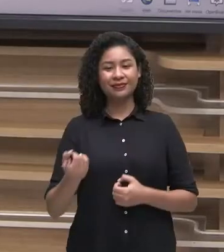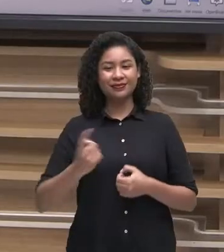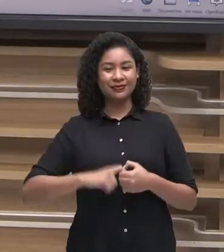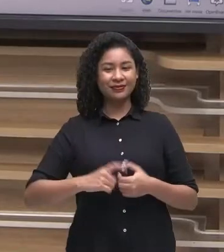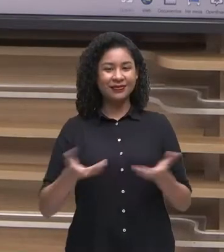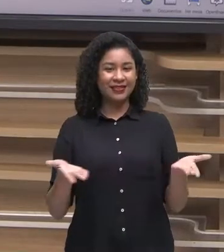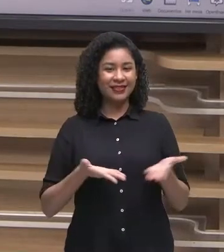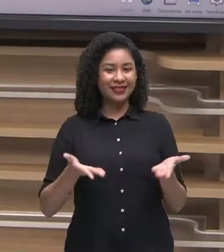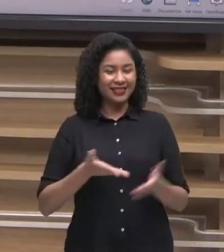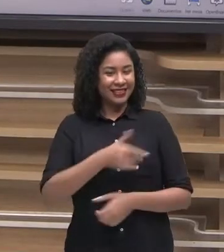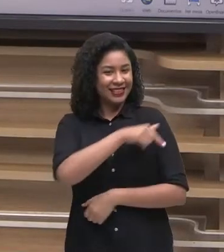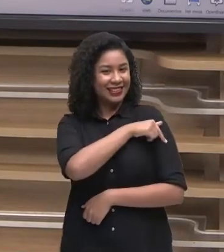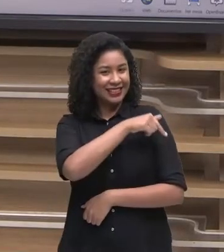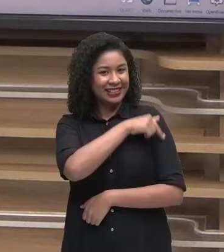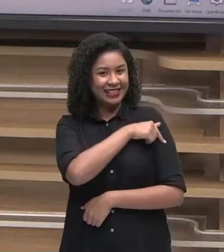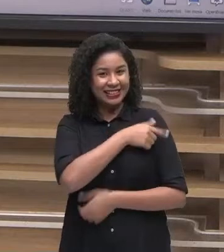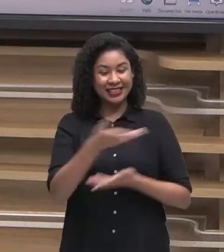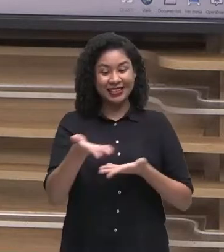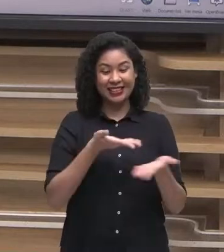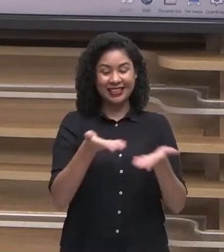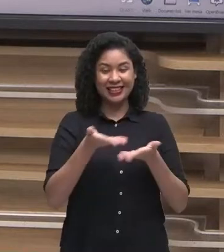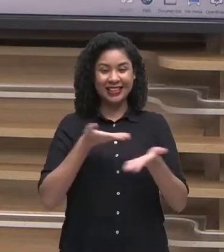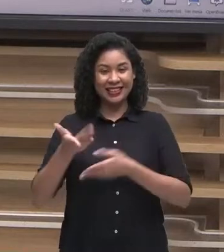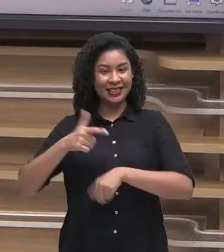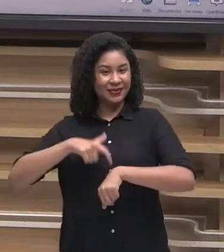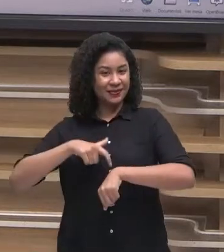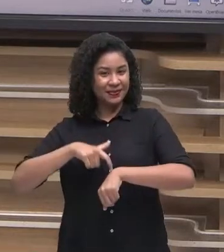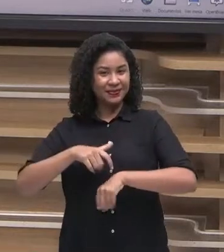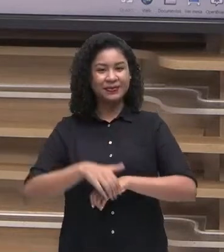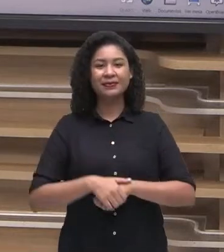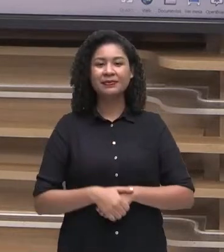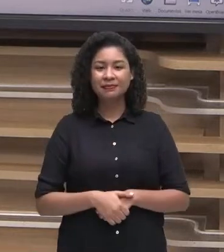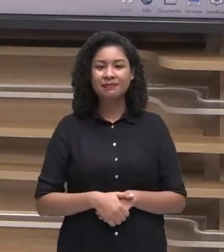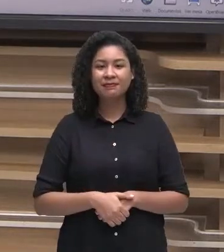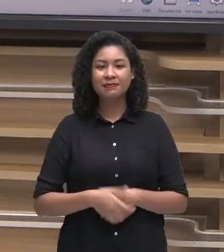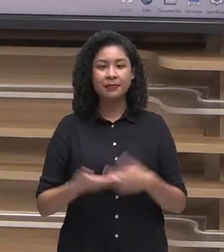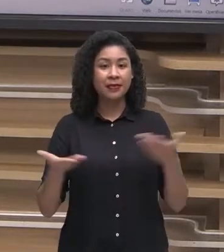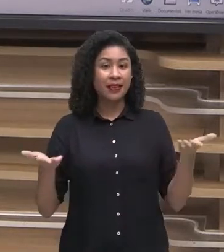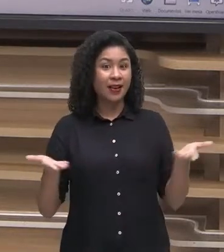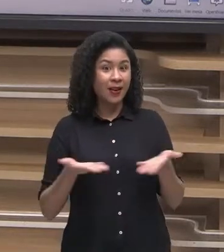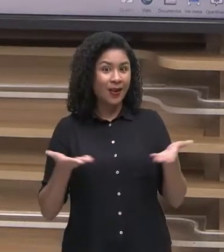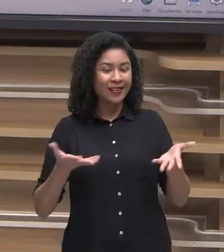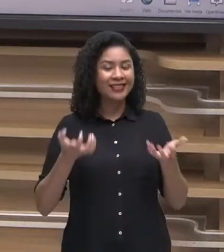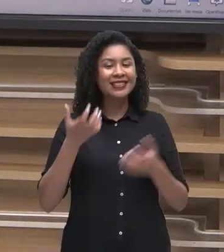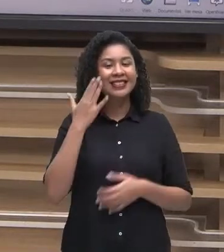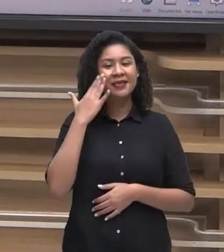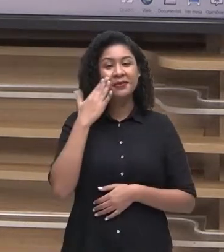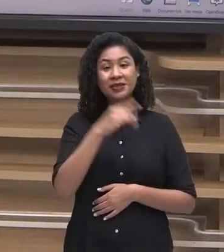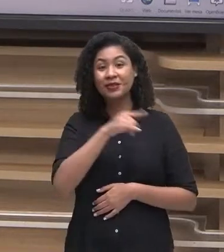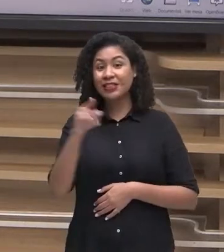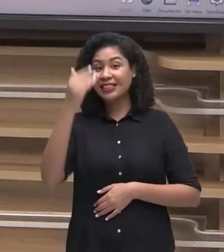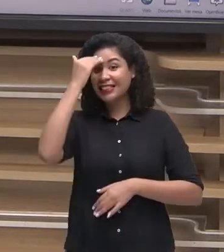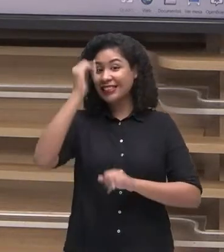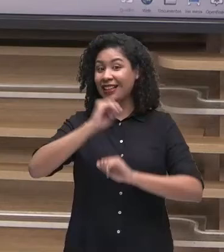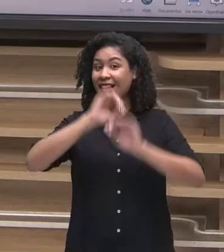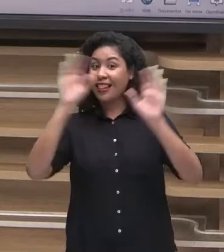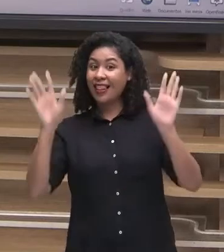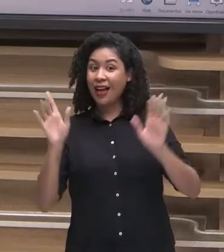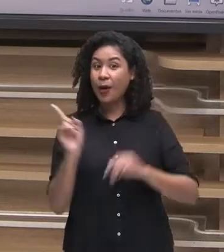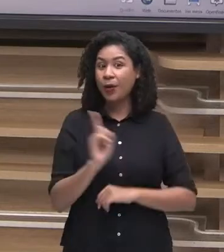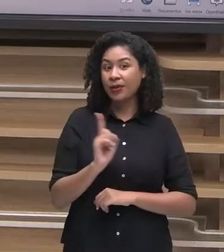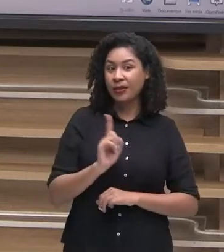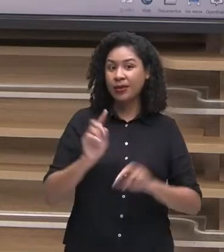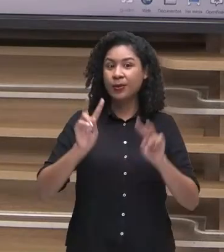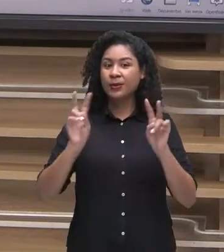Voltamos, sétimo ano, para o nosso momento de interatividade, onde a gente vai colocar, ver se vocês conseguiram compreender o conteúdo. Eu passei uma questão